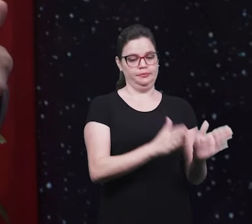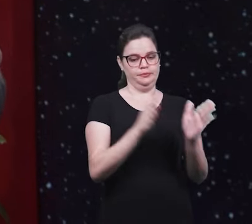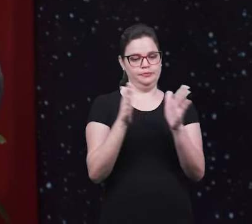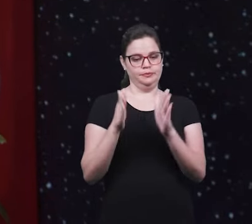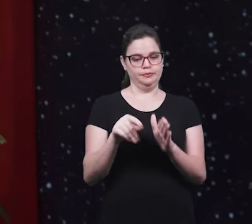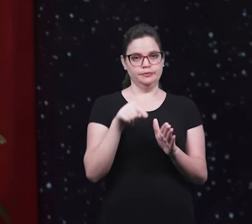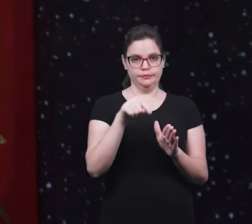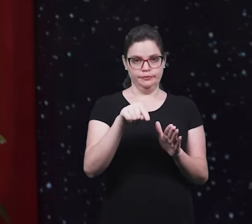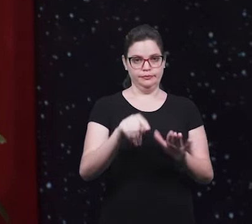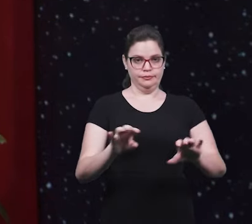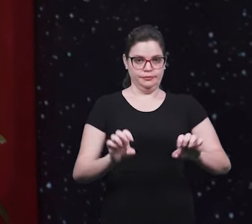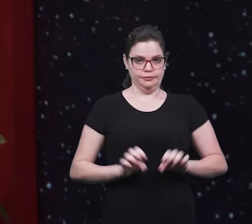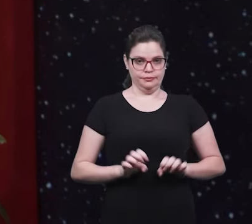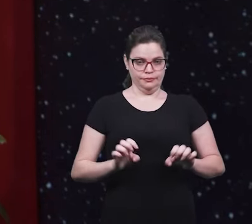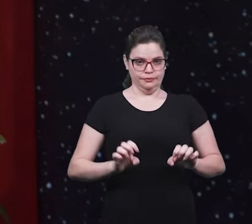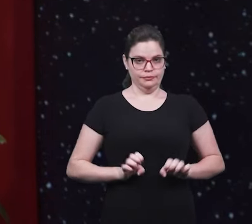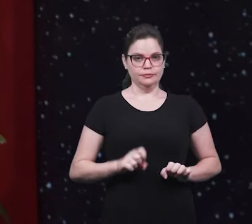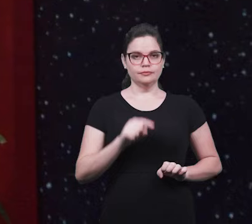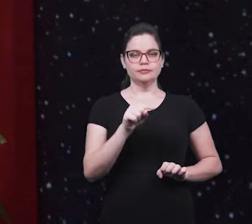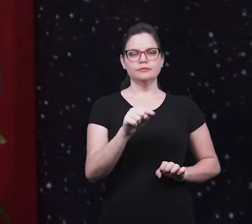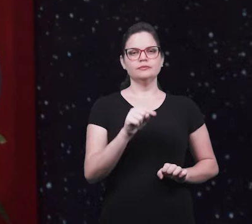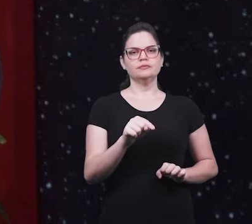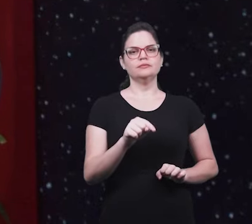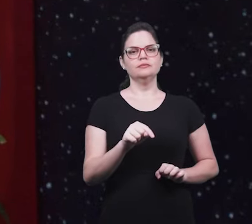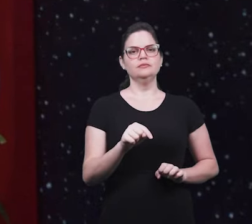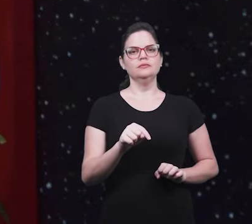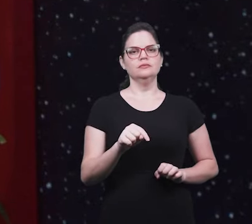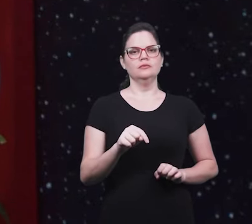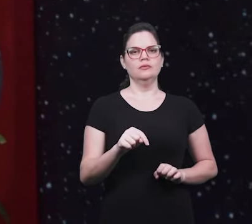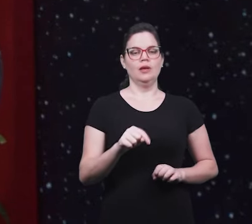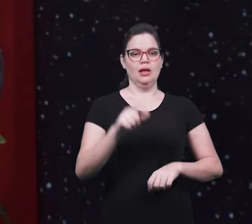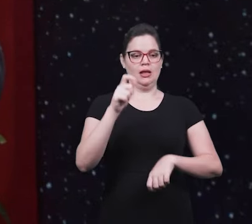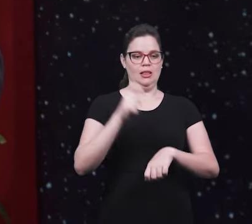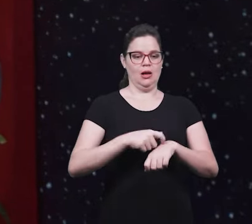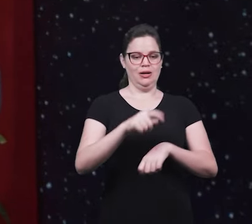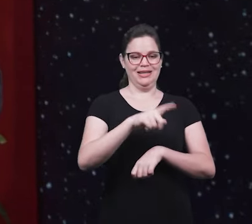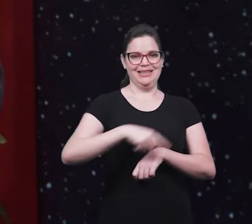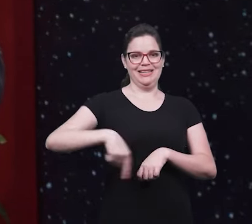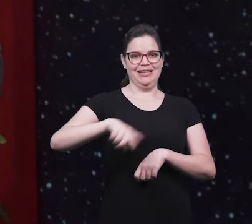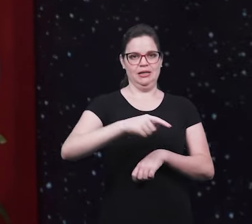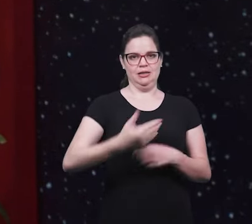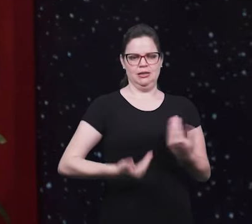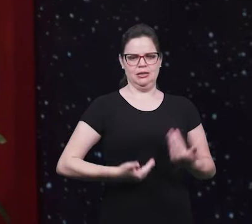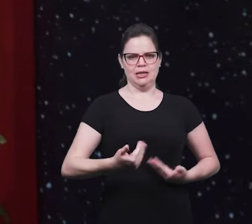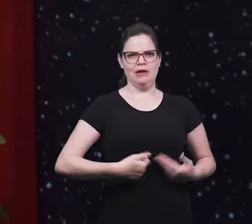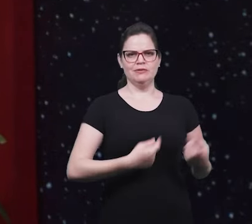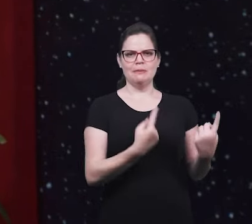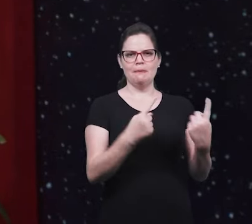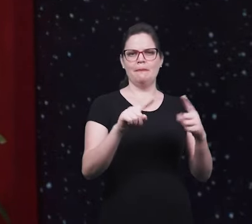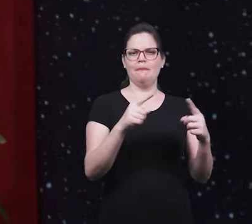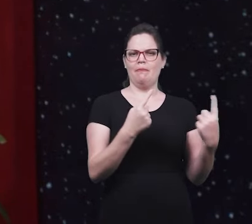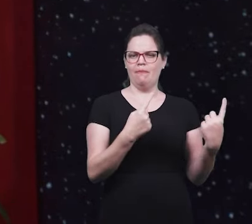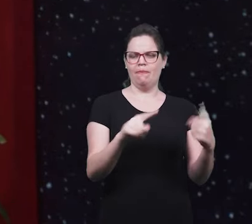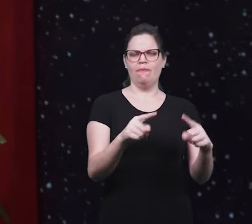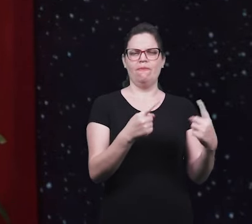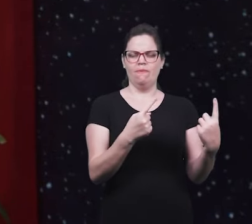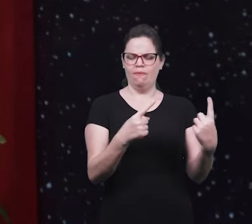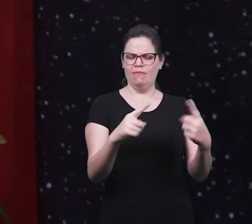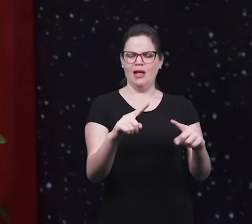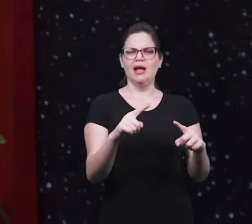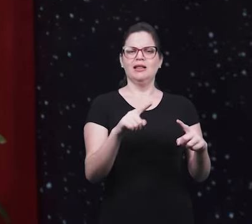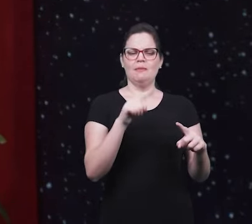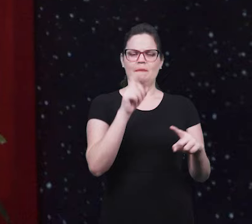Esmirna, a oposição à mensagem, ou seja, quando muitos morreram, foram perseguidos,